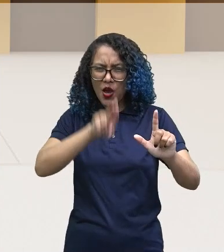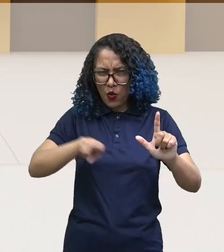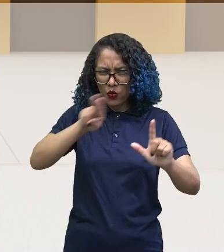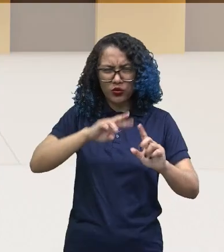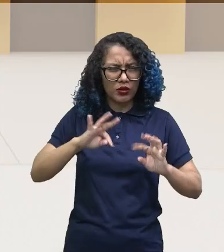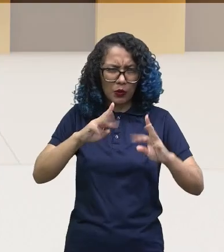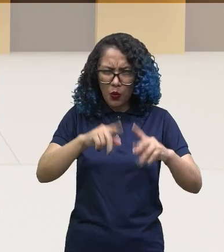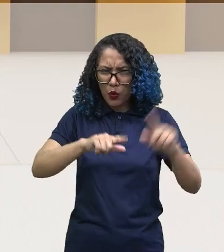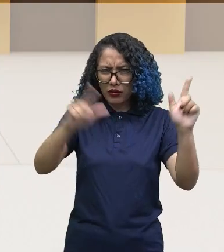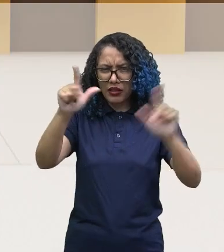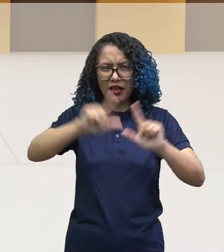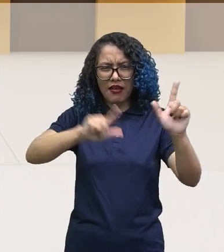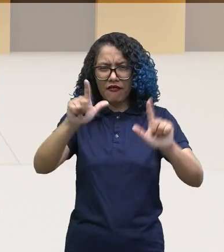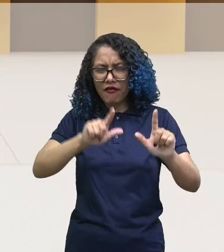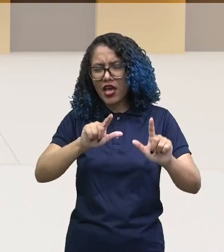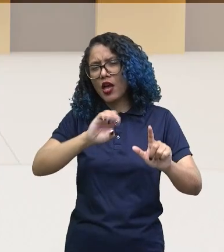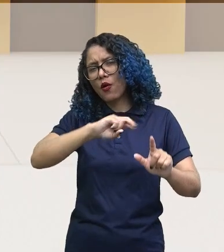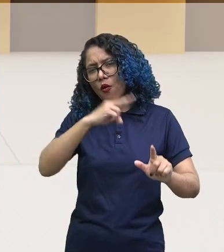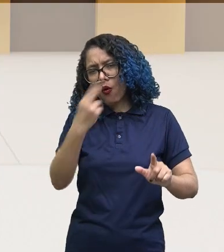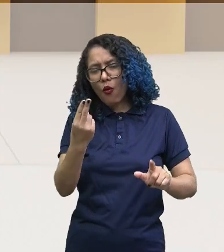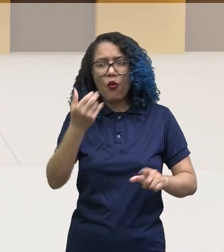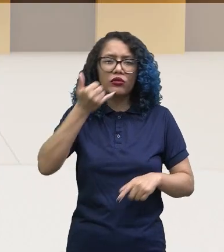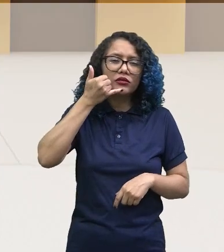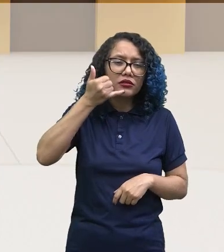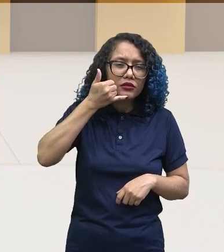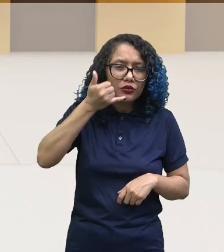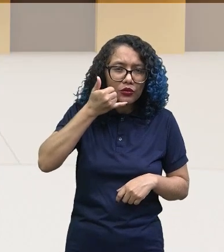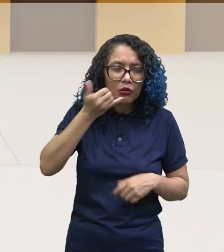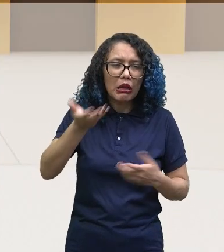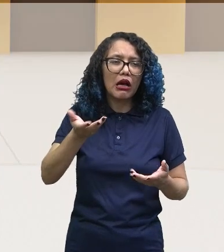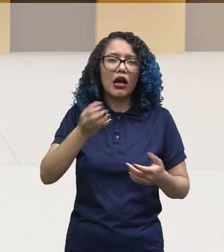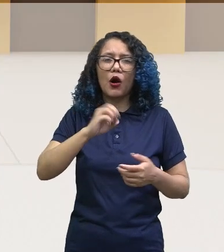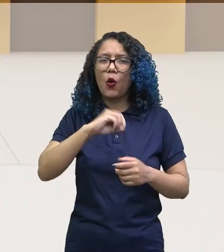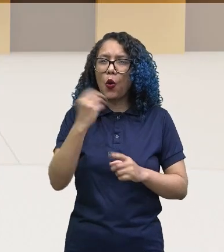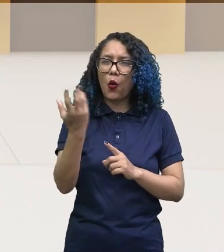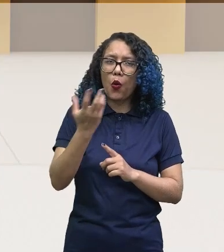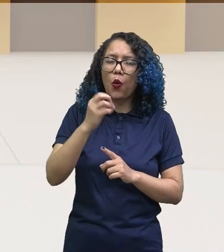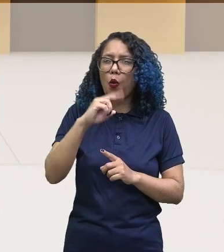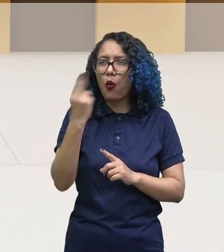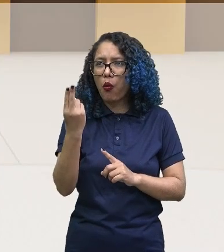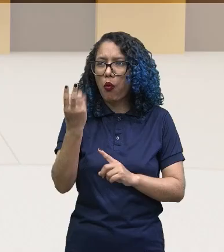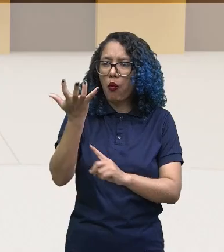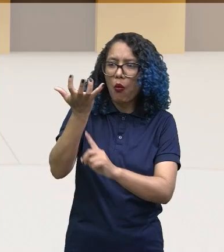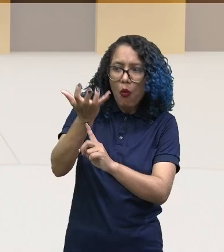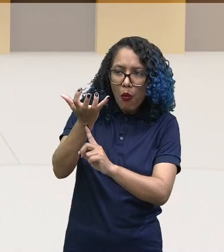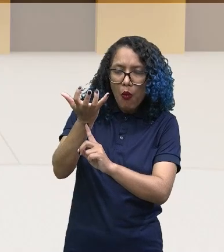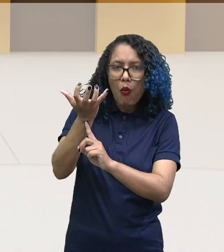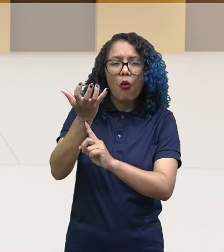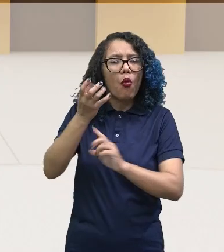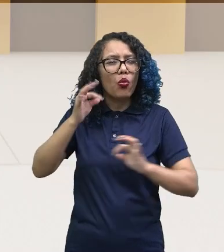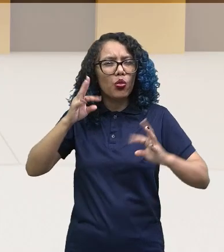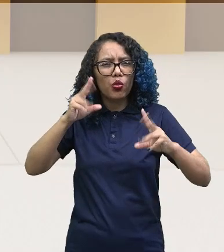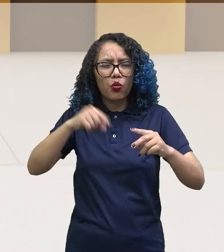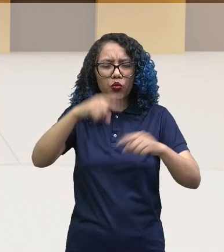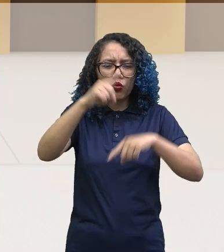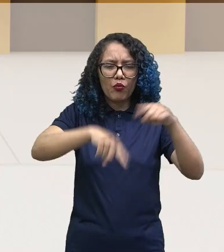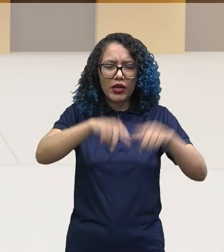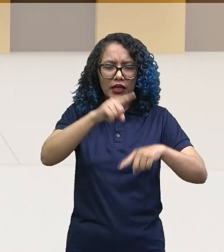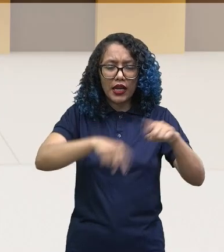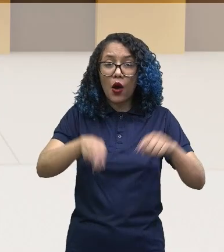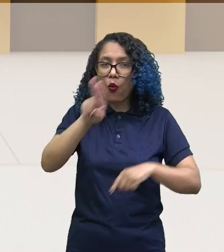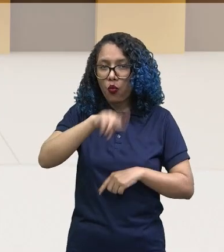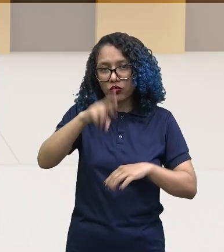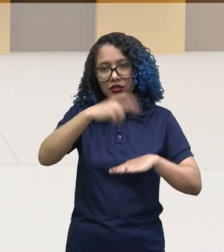utilizando, né? Ou um aparelho celular, ou a antena. Então, Isso. todos esses aparelhos, eles se utilizam de